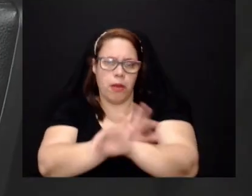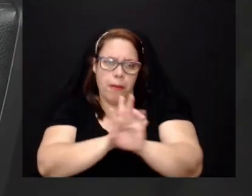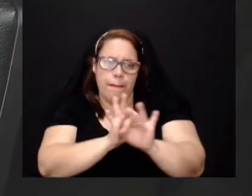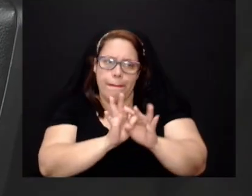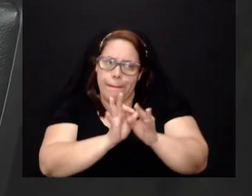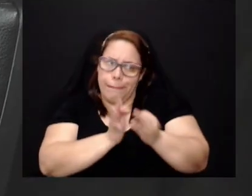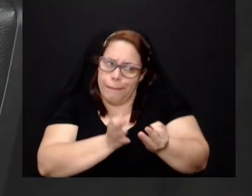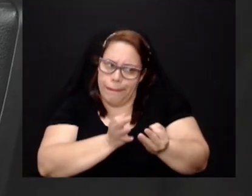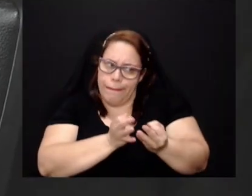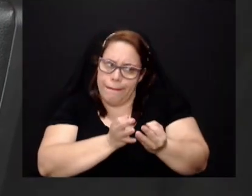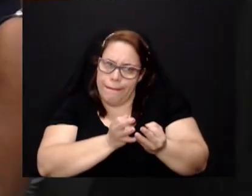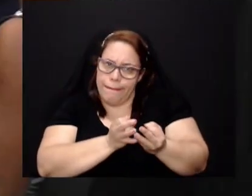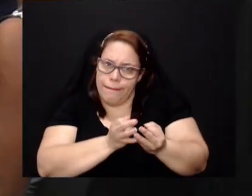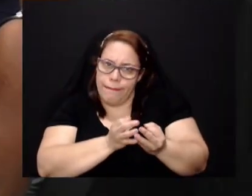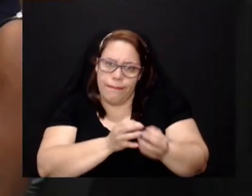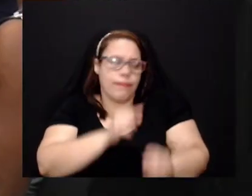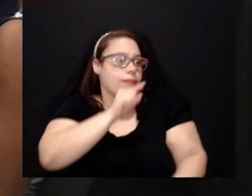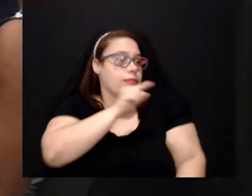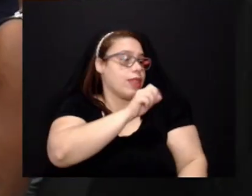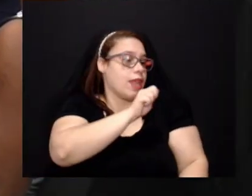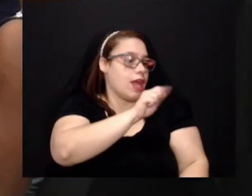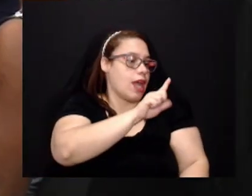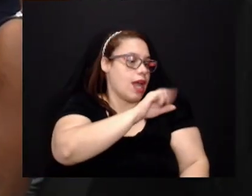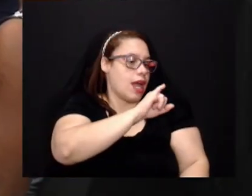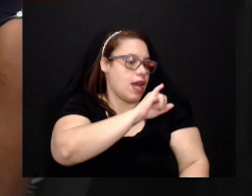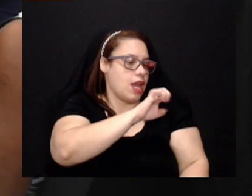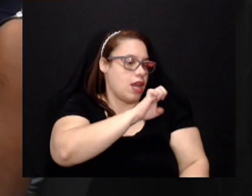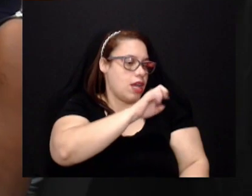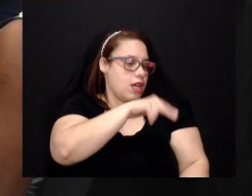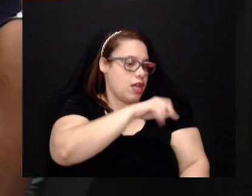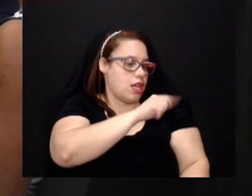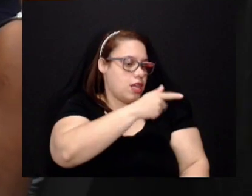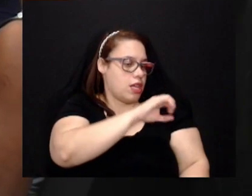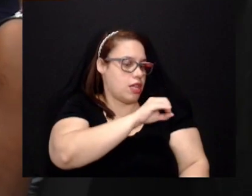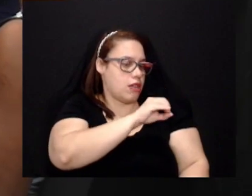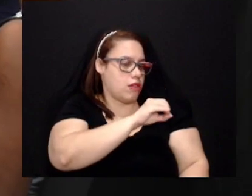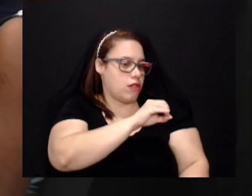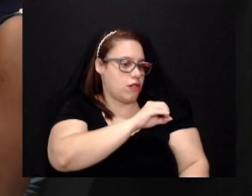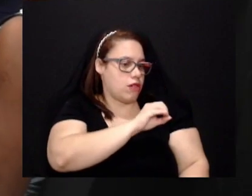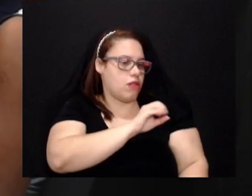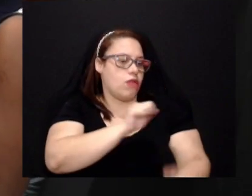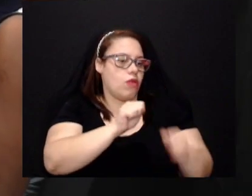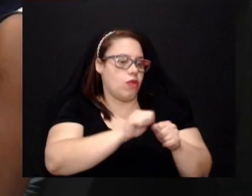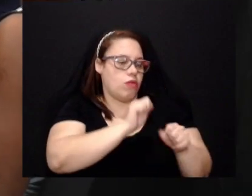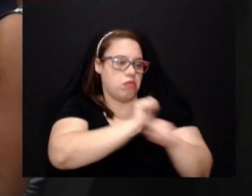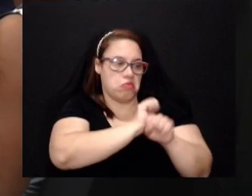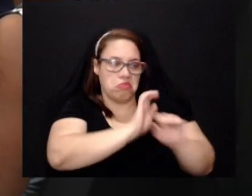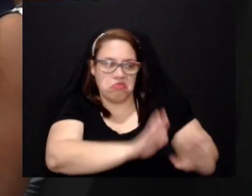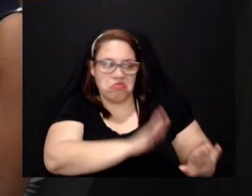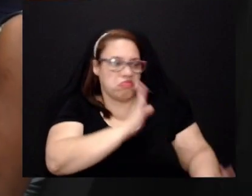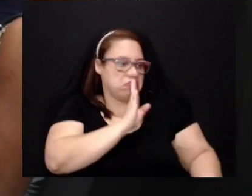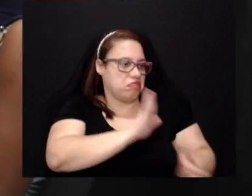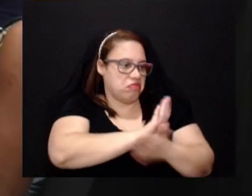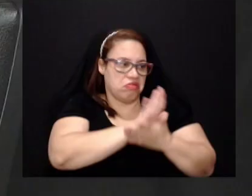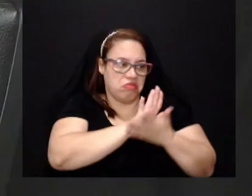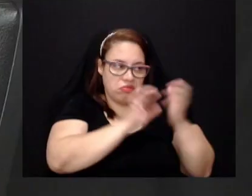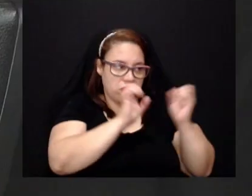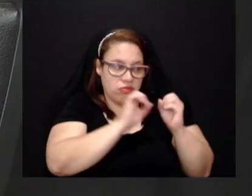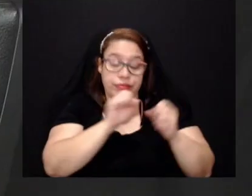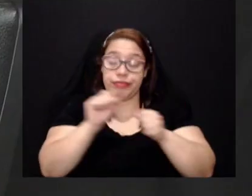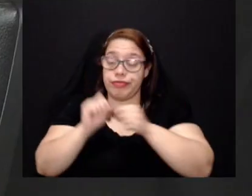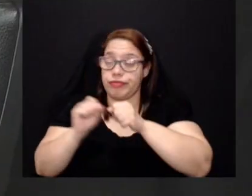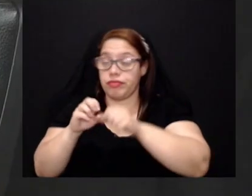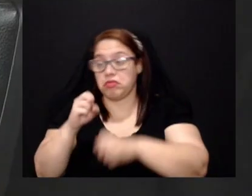a inação leva a isso. Exatamente. Né? É você deixar de fazer. Deixar de fazer. Quando não se faz ou